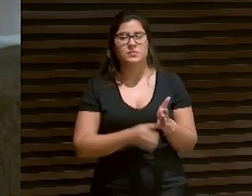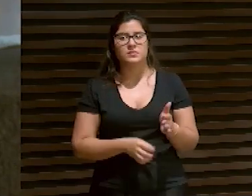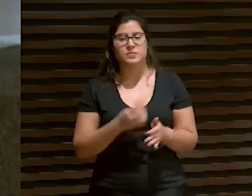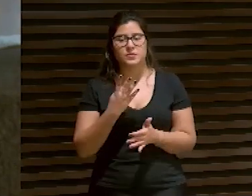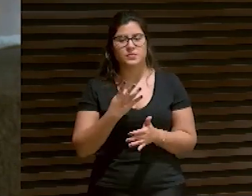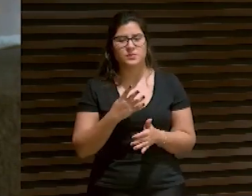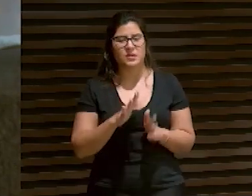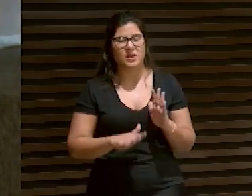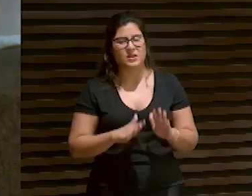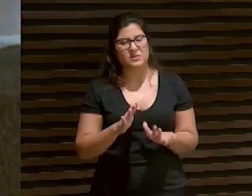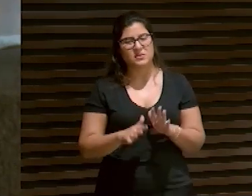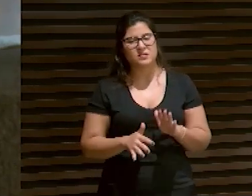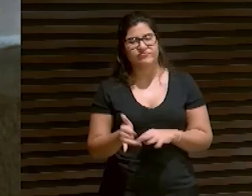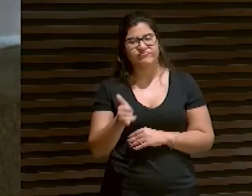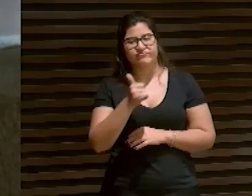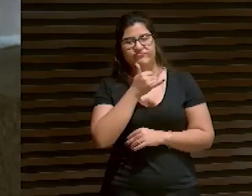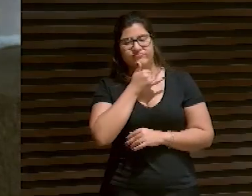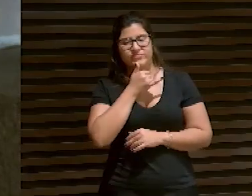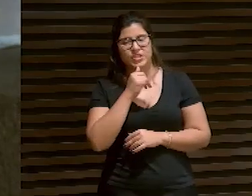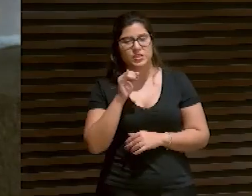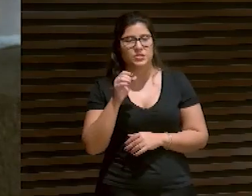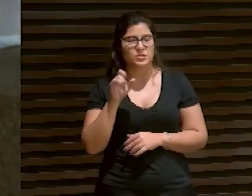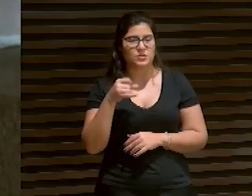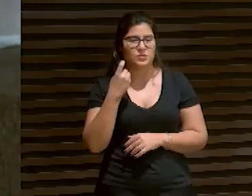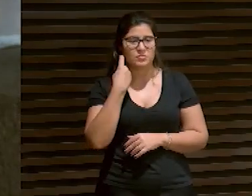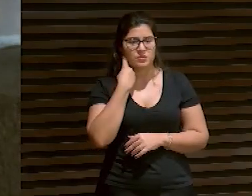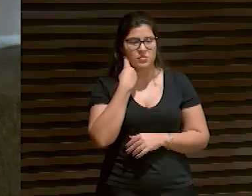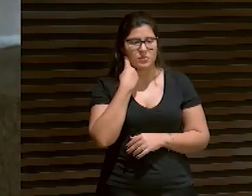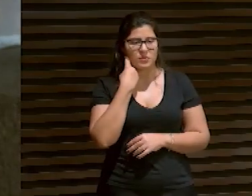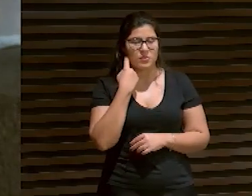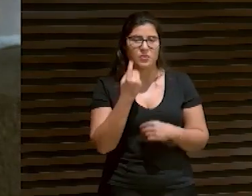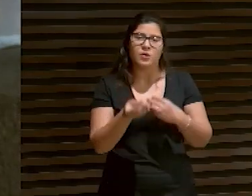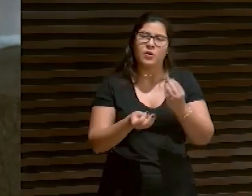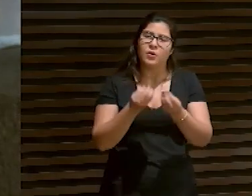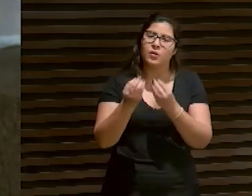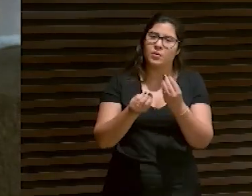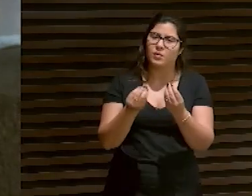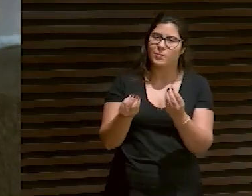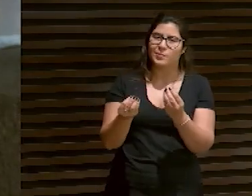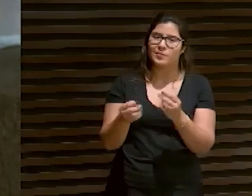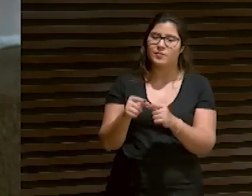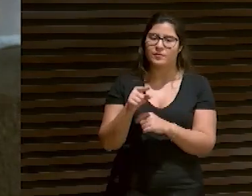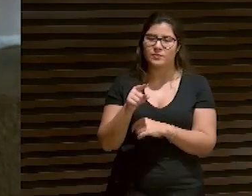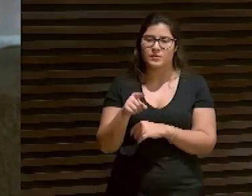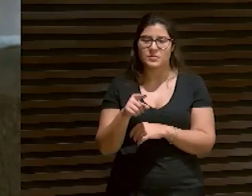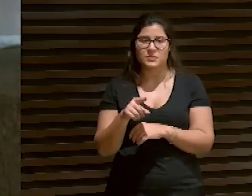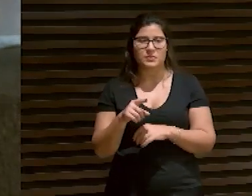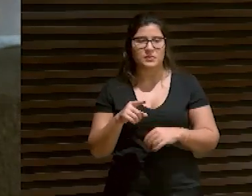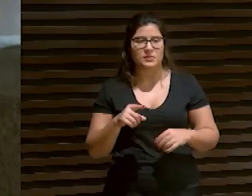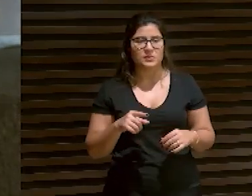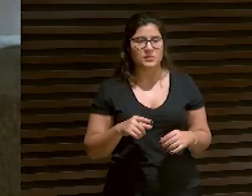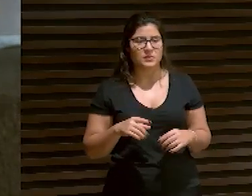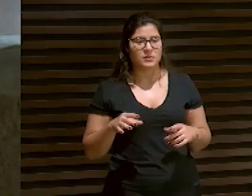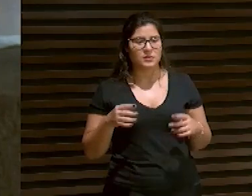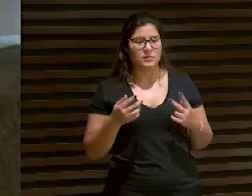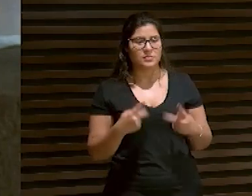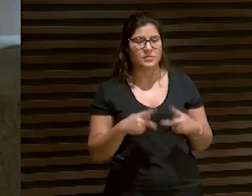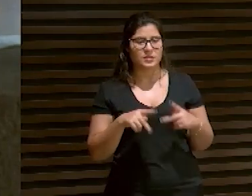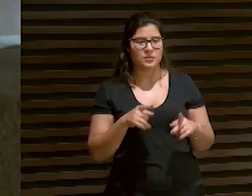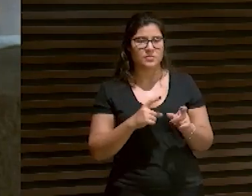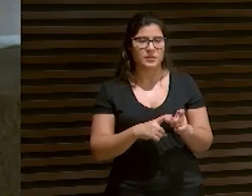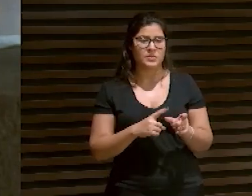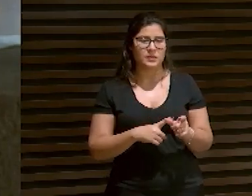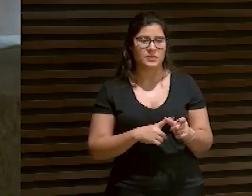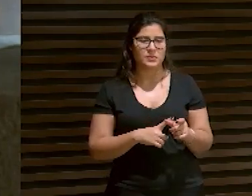com Jonas. Poxa, Jonas, você pregou, cara, para uma cidade toda, e essa cidade foi salva. Você não